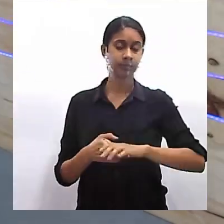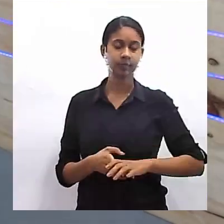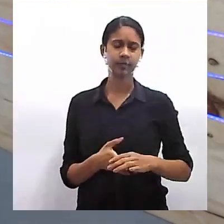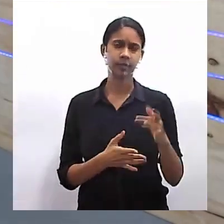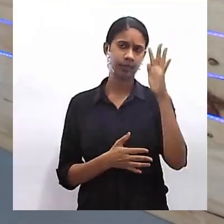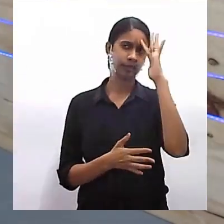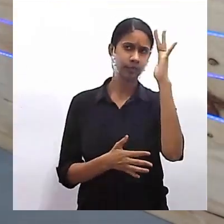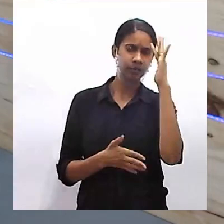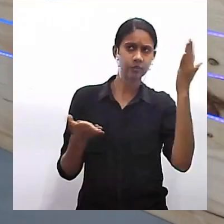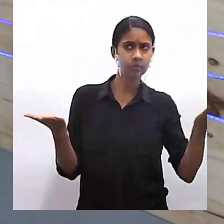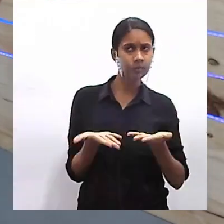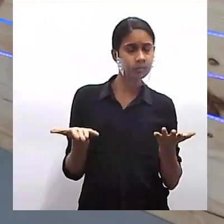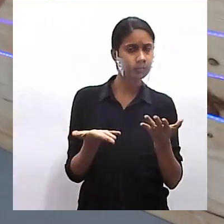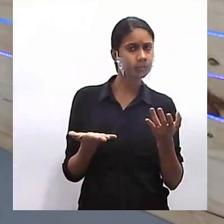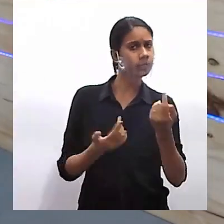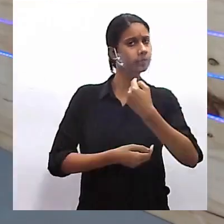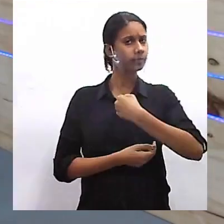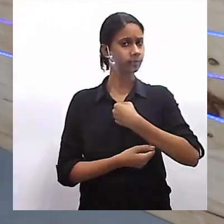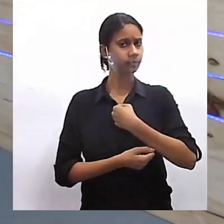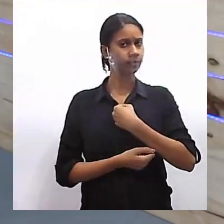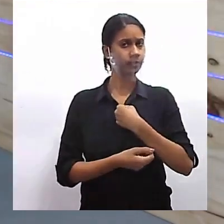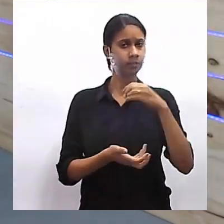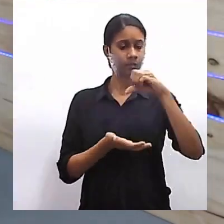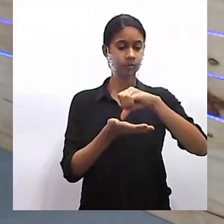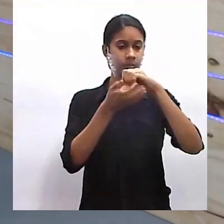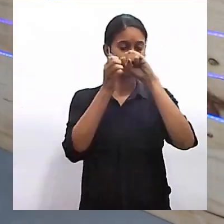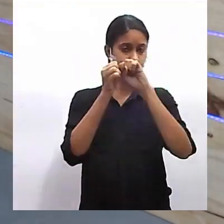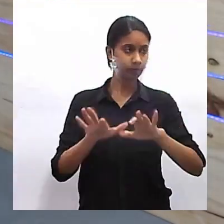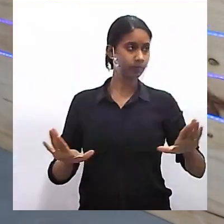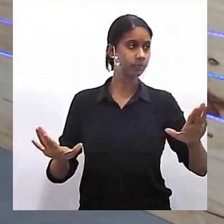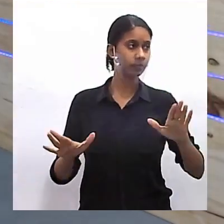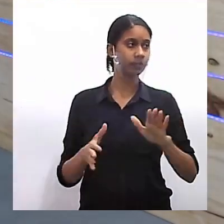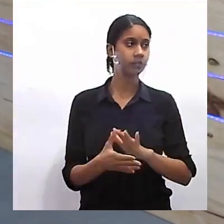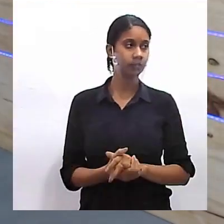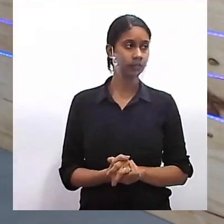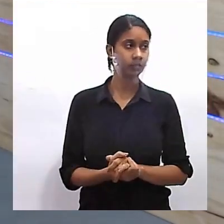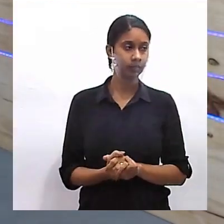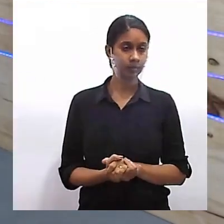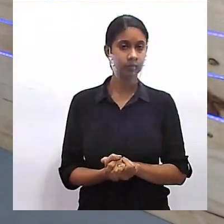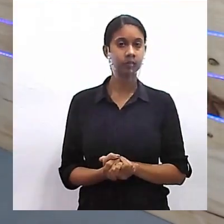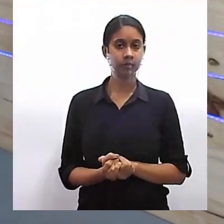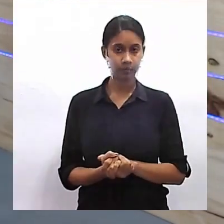distribuição, a gente sabe que a